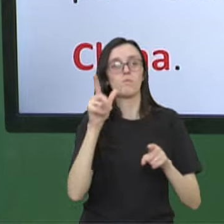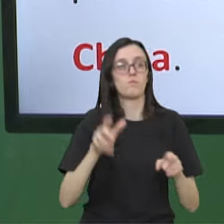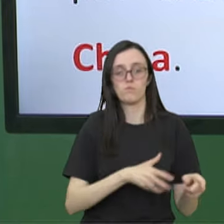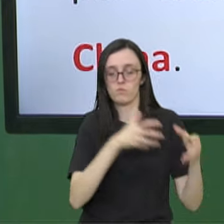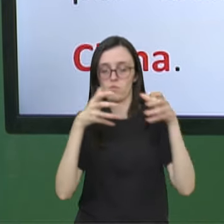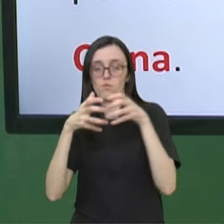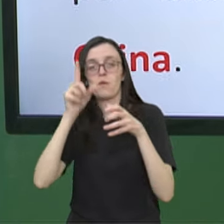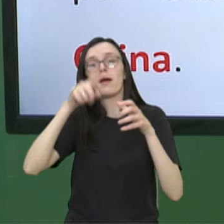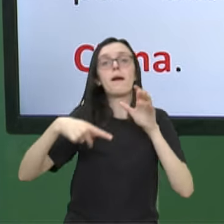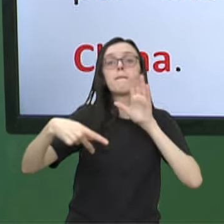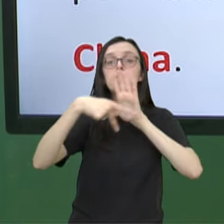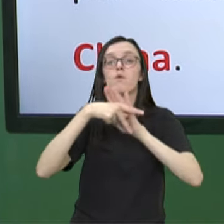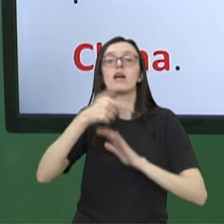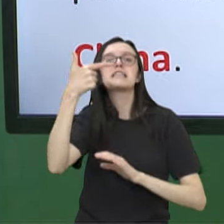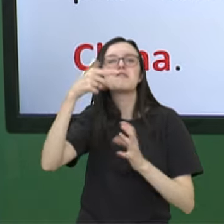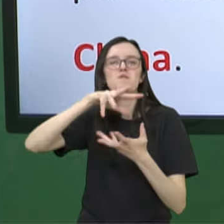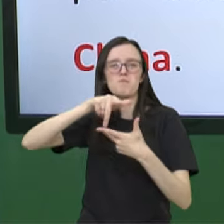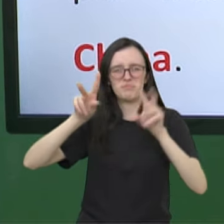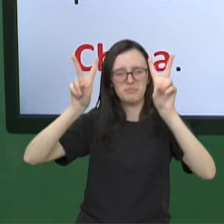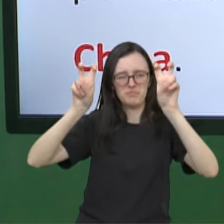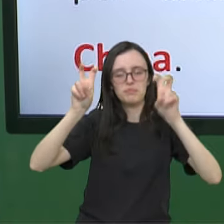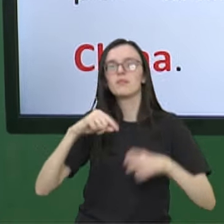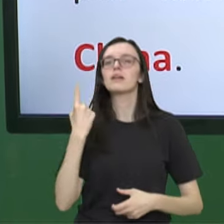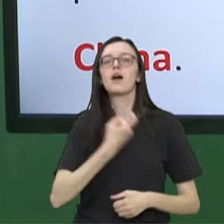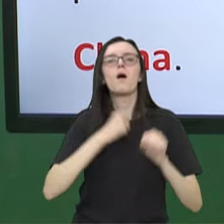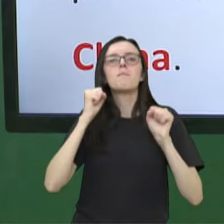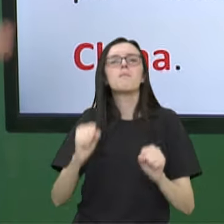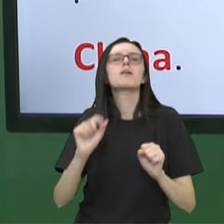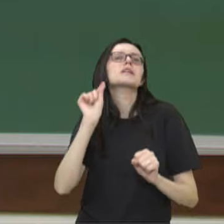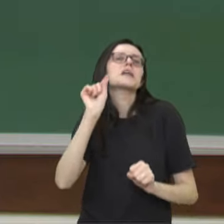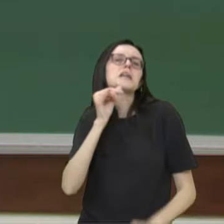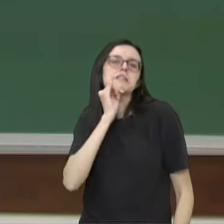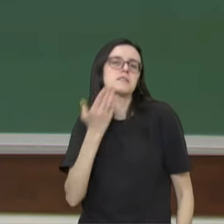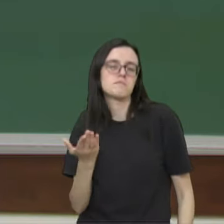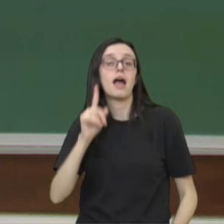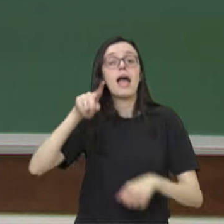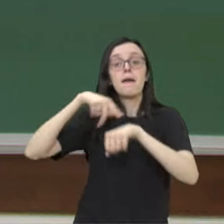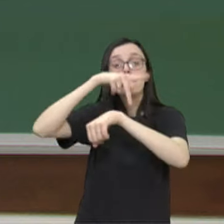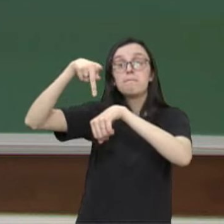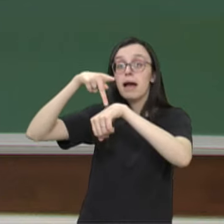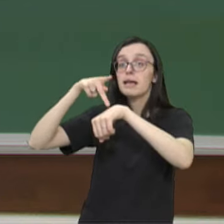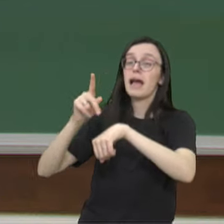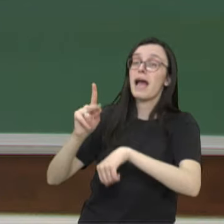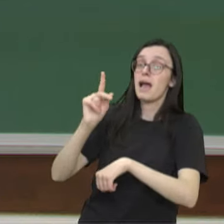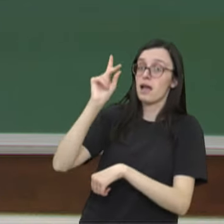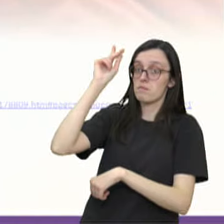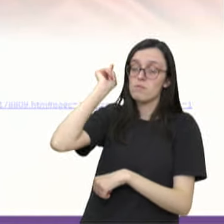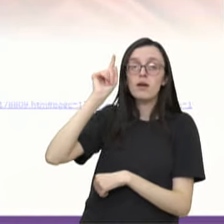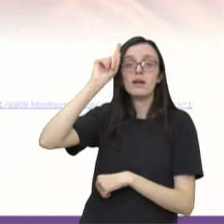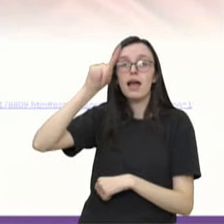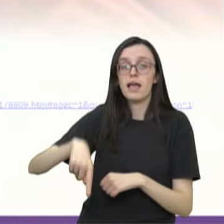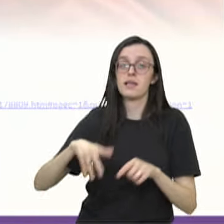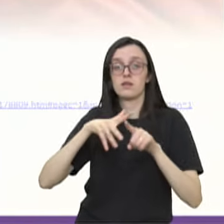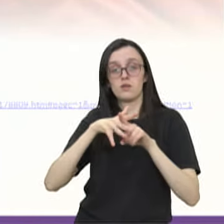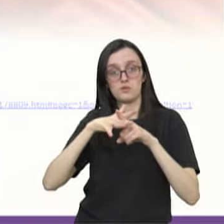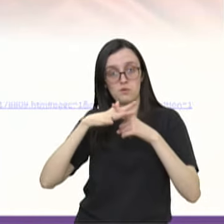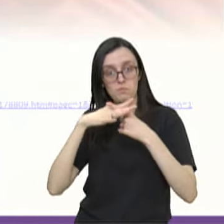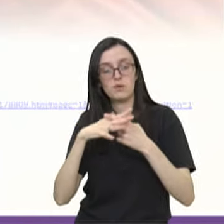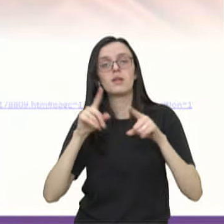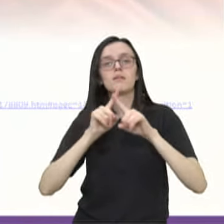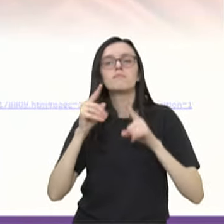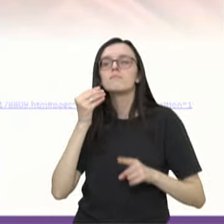países pertencentes ao segundo mundo, a gente pode classificar quem? Os países que na época eram socialistas e